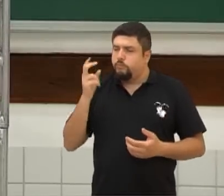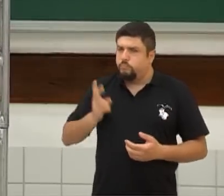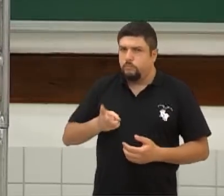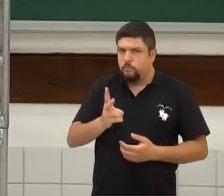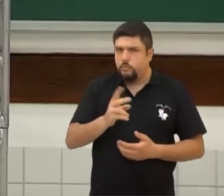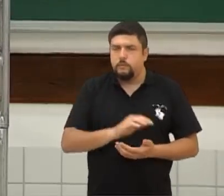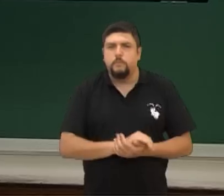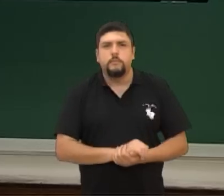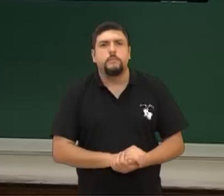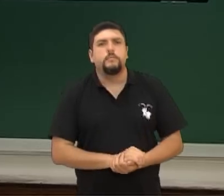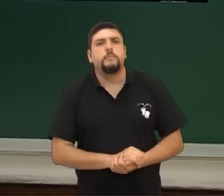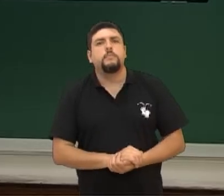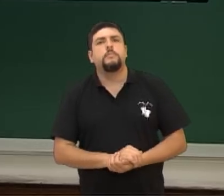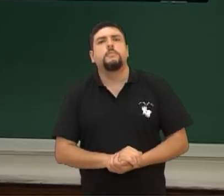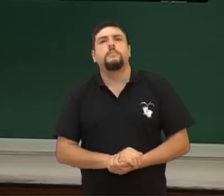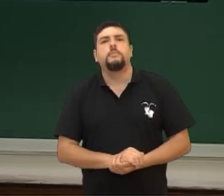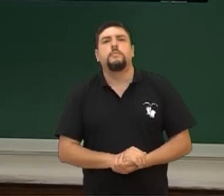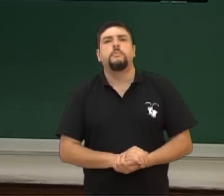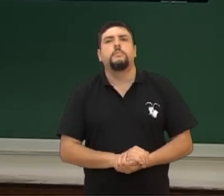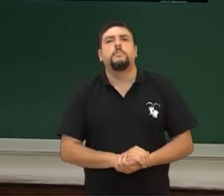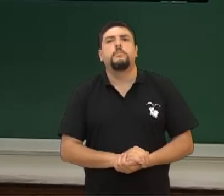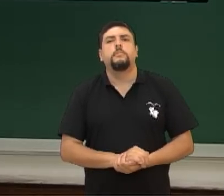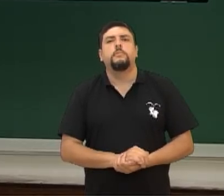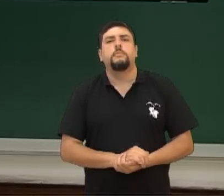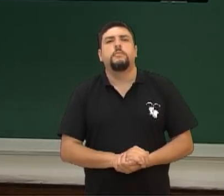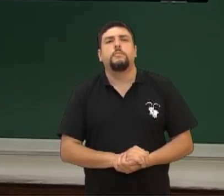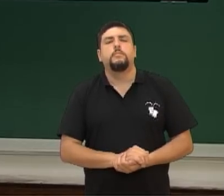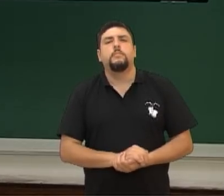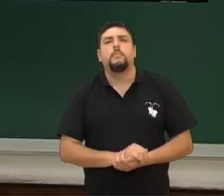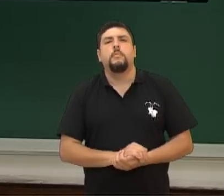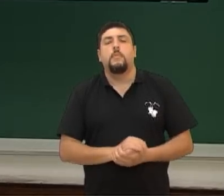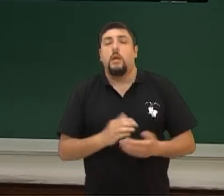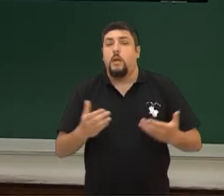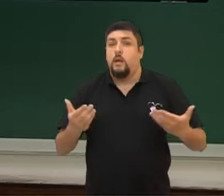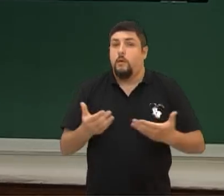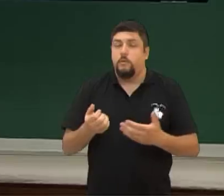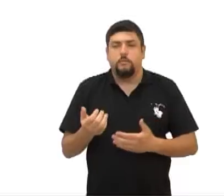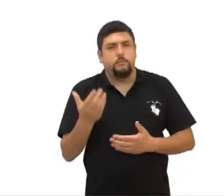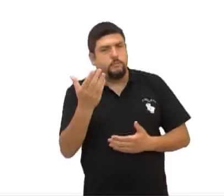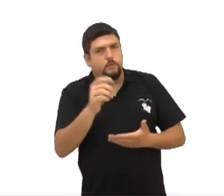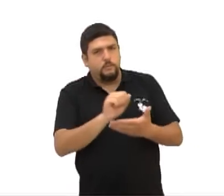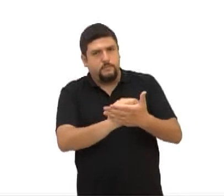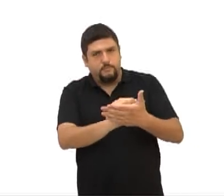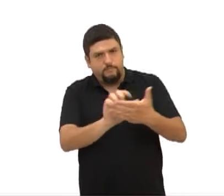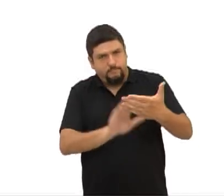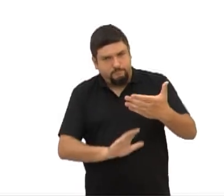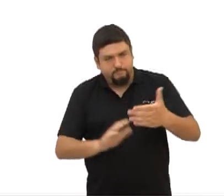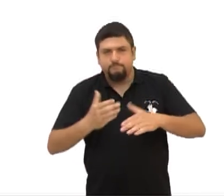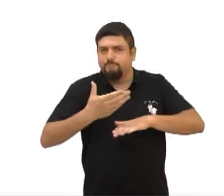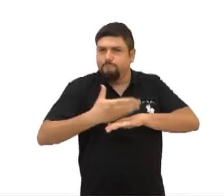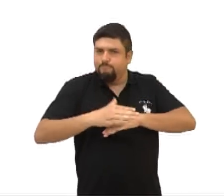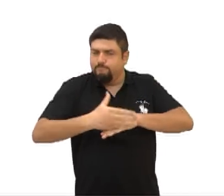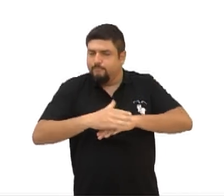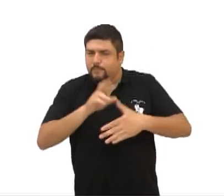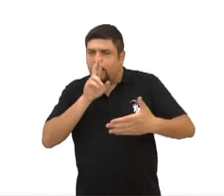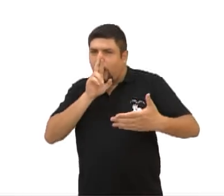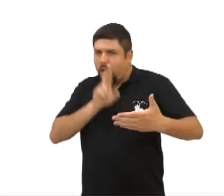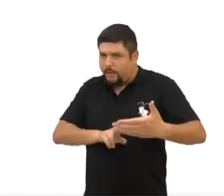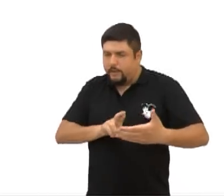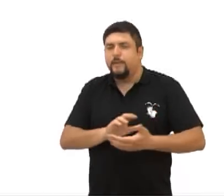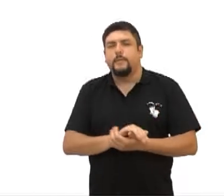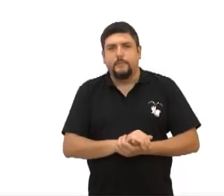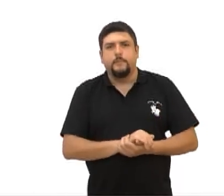os nossos conteúdos, nós temos aqui uma primeira atividade para você, certo? Então vamos observar esse